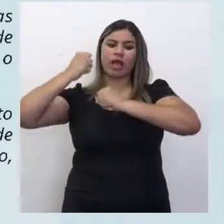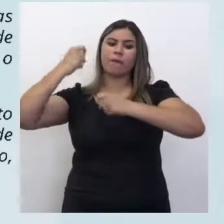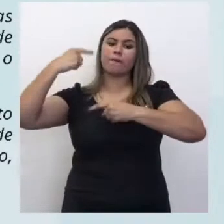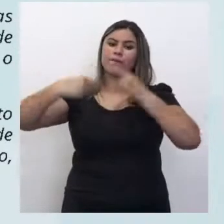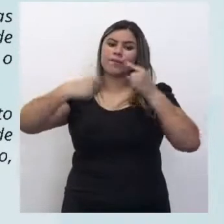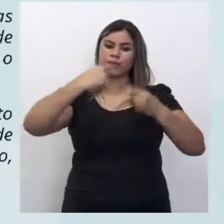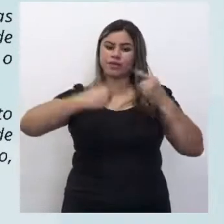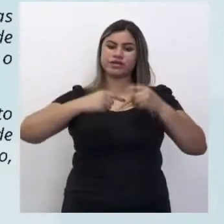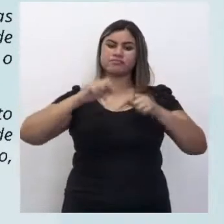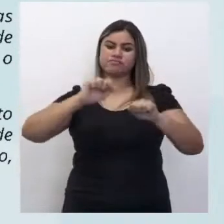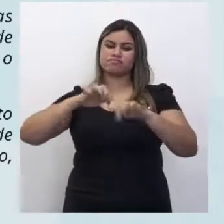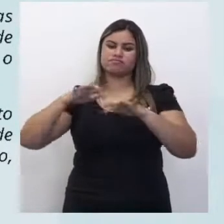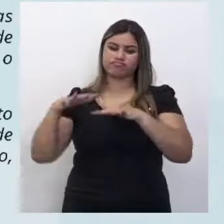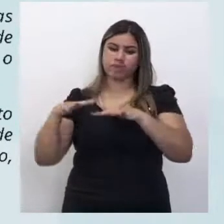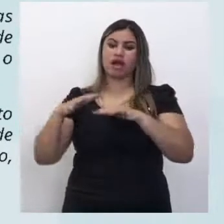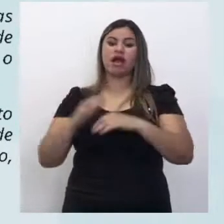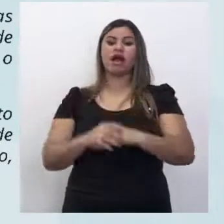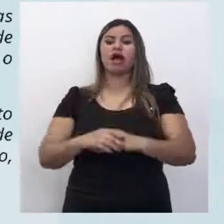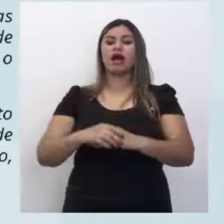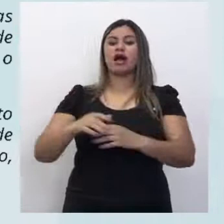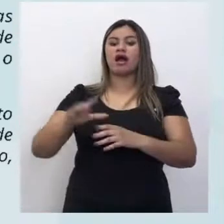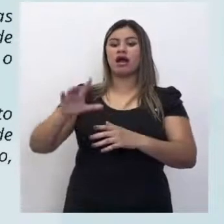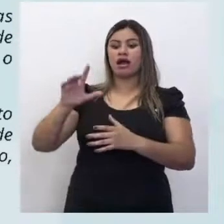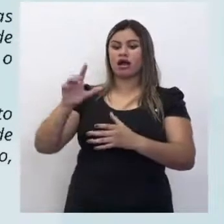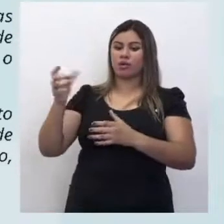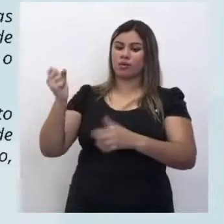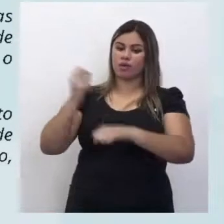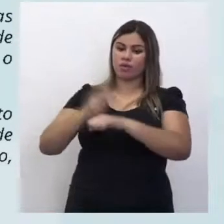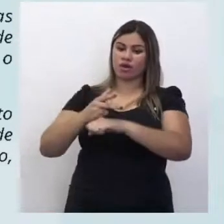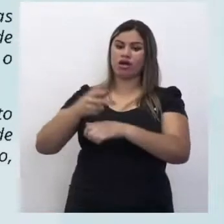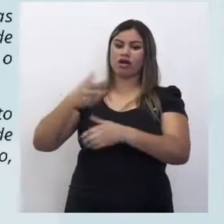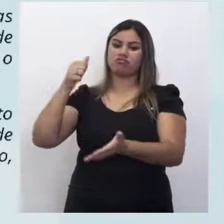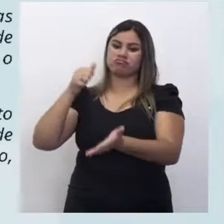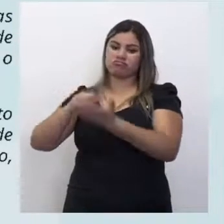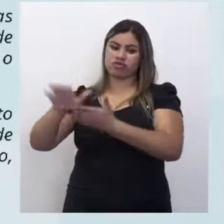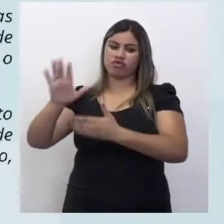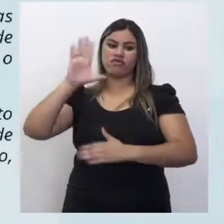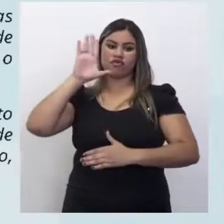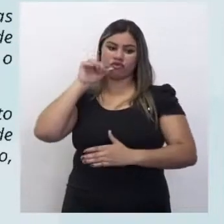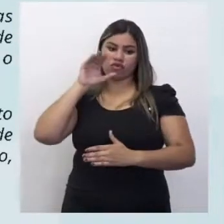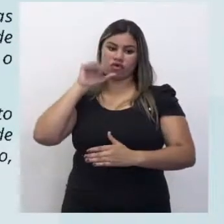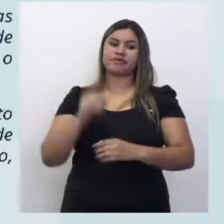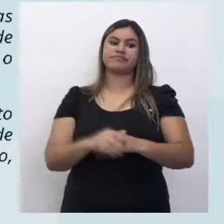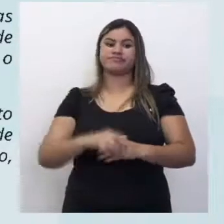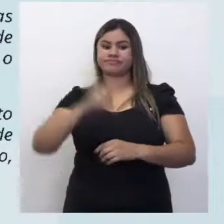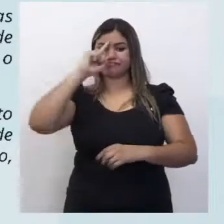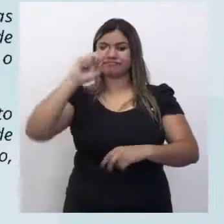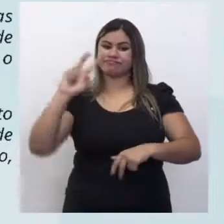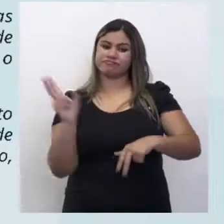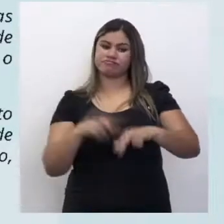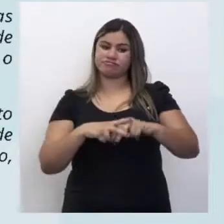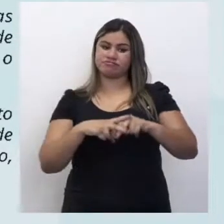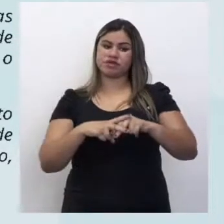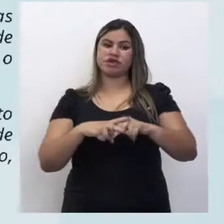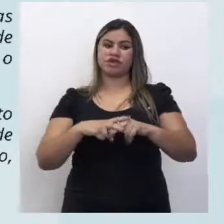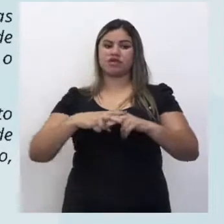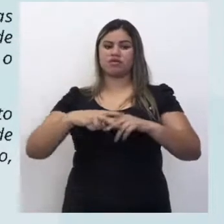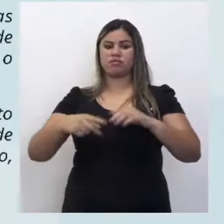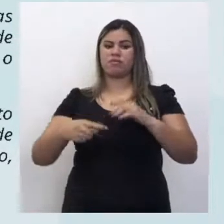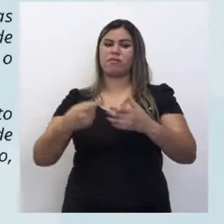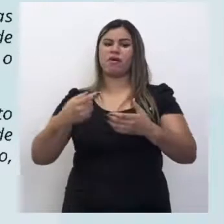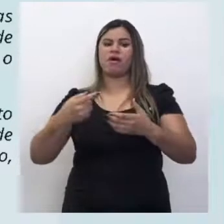demitia funcionários, ordenava prisões e aplicava sentenças, criava e estabelecia o valor dos impostos, convocava